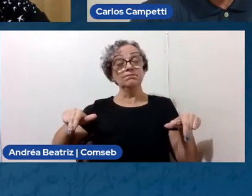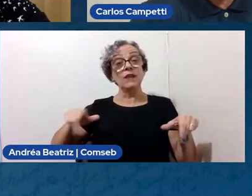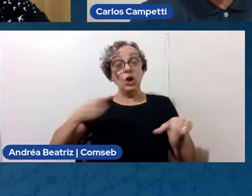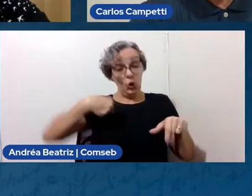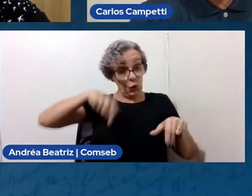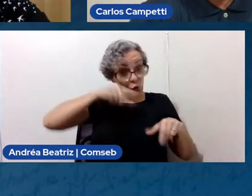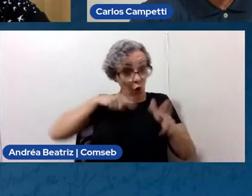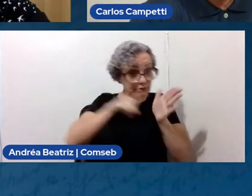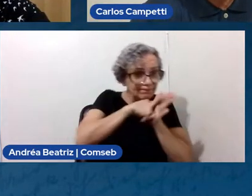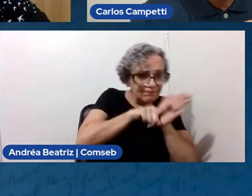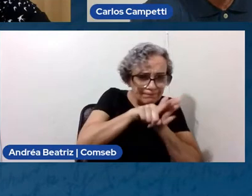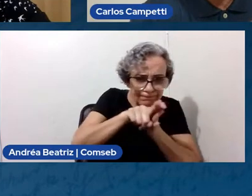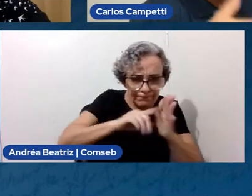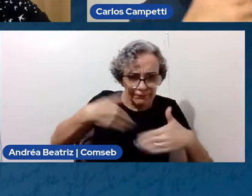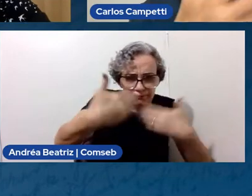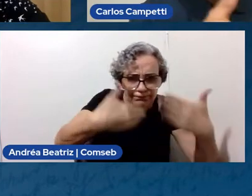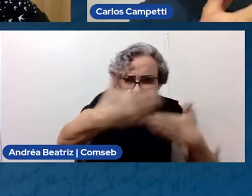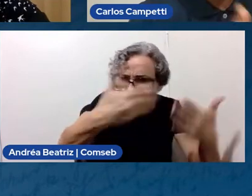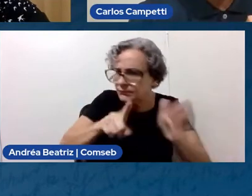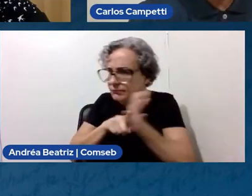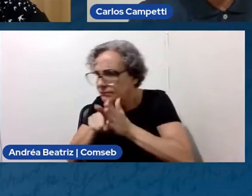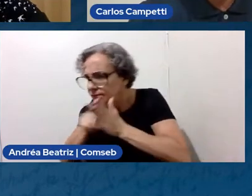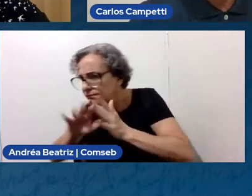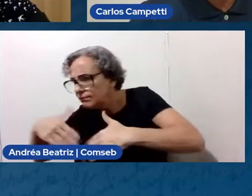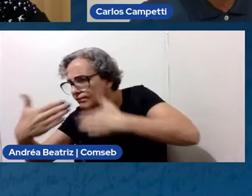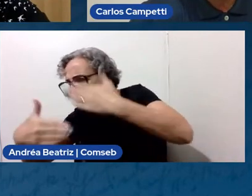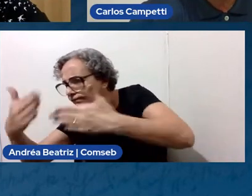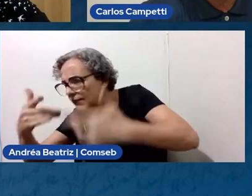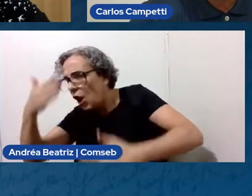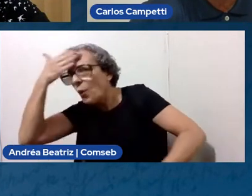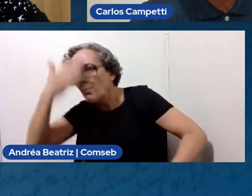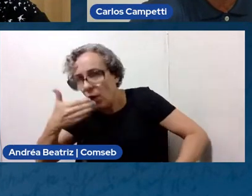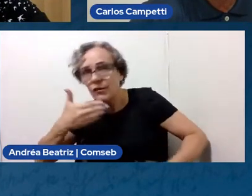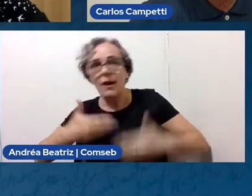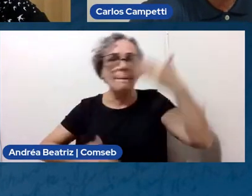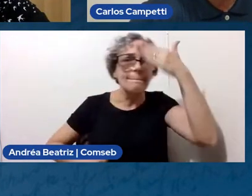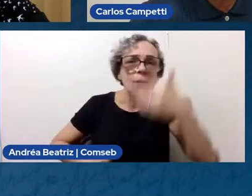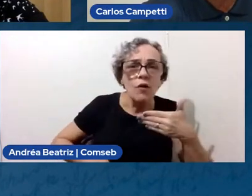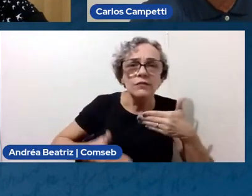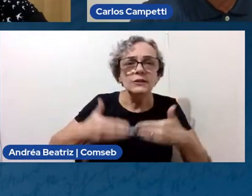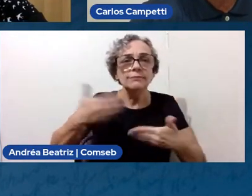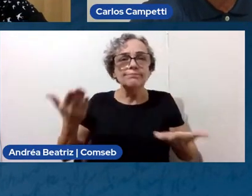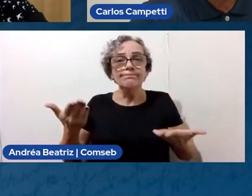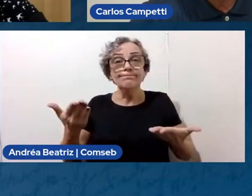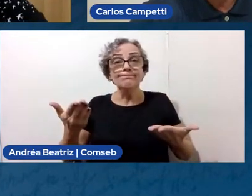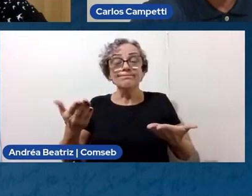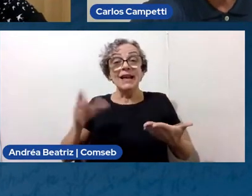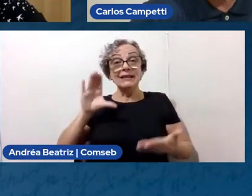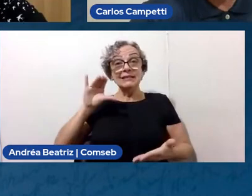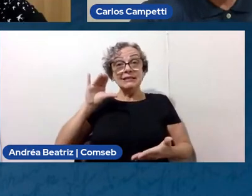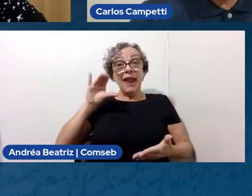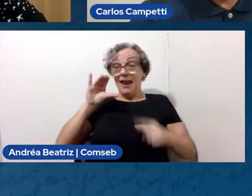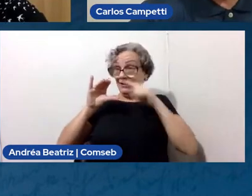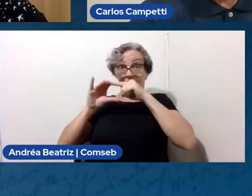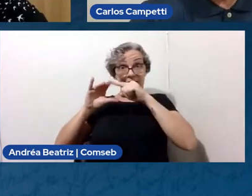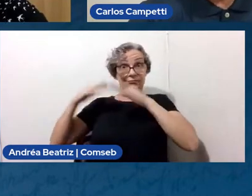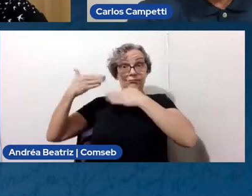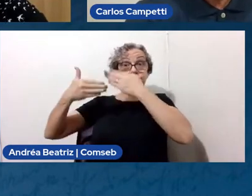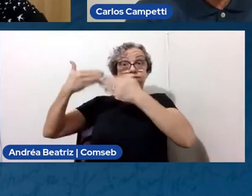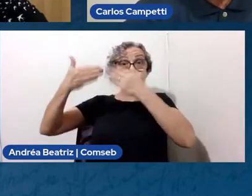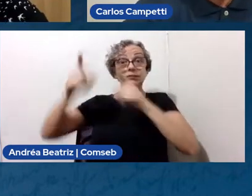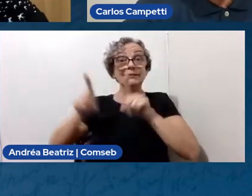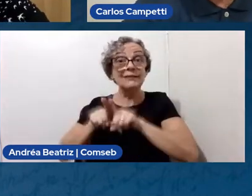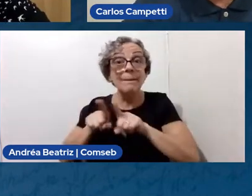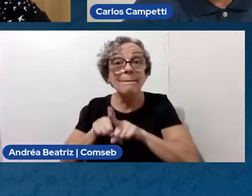investigação, nos elementos de comprovação que vão surgindo na medida em que a própria ciência avança, não é? Ô,